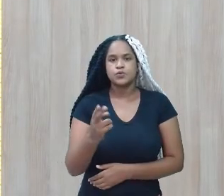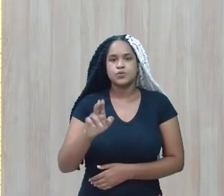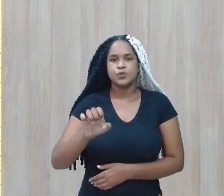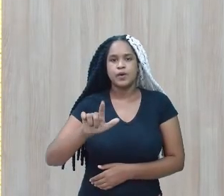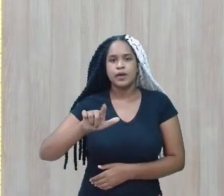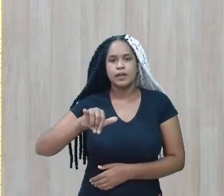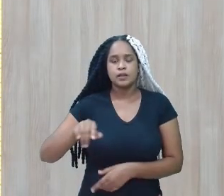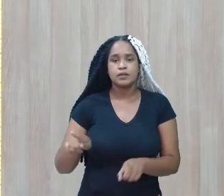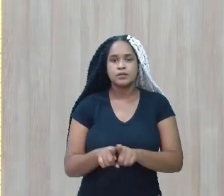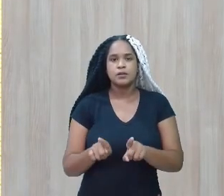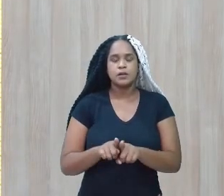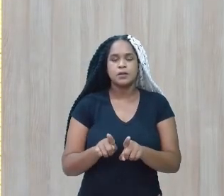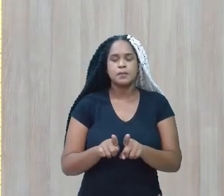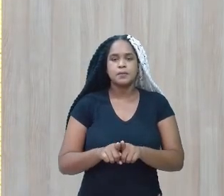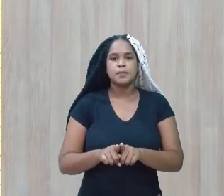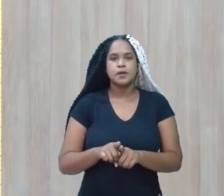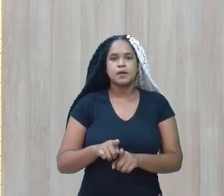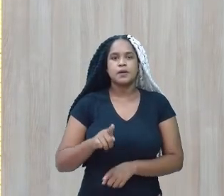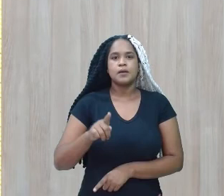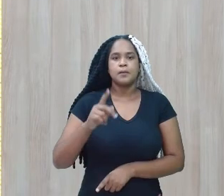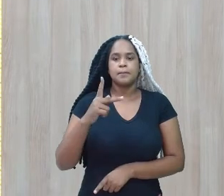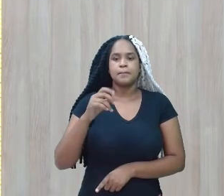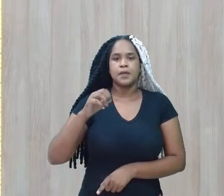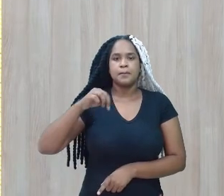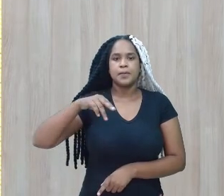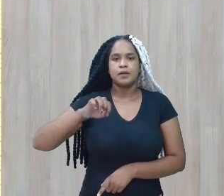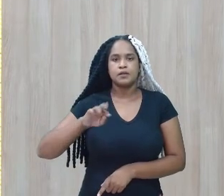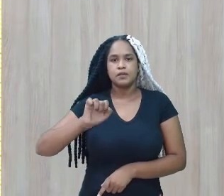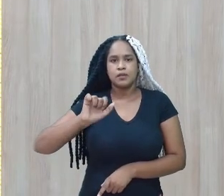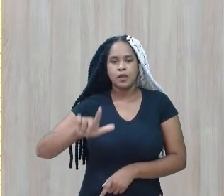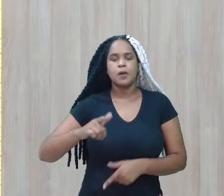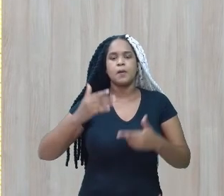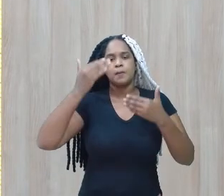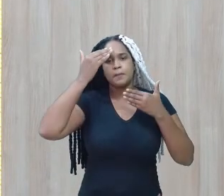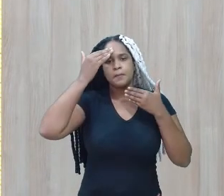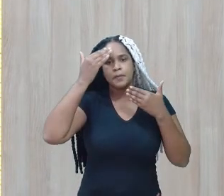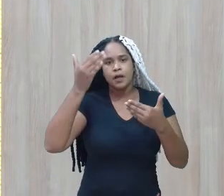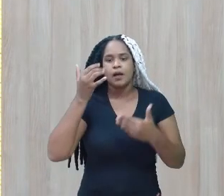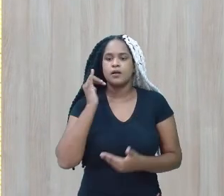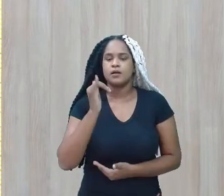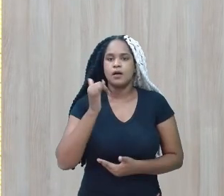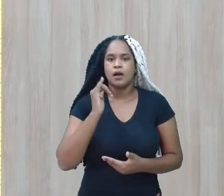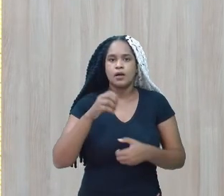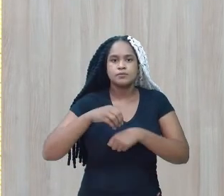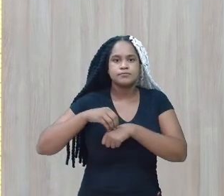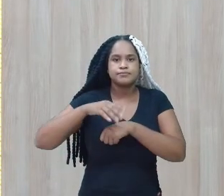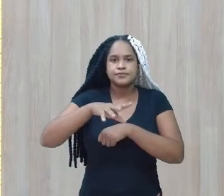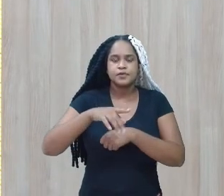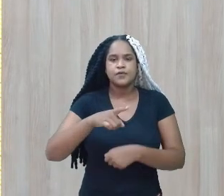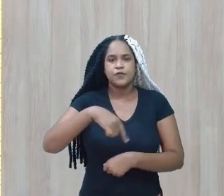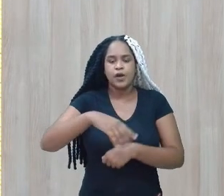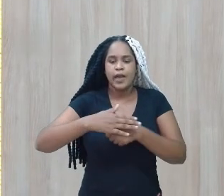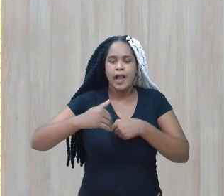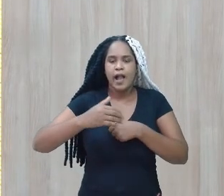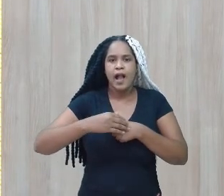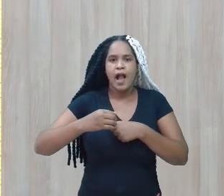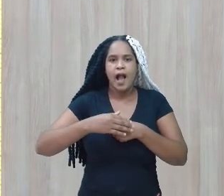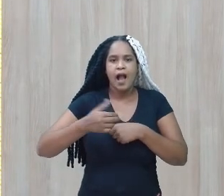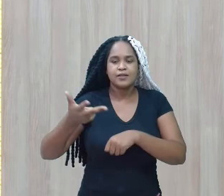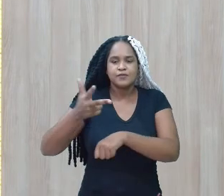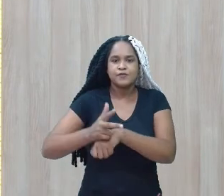Sueli, ao Pimentel, obrigada por compartilhar aqui conosco, fizeram com muito carinho